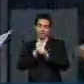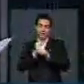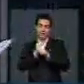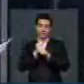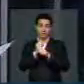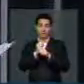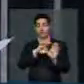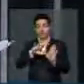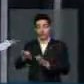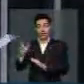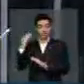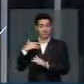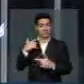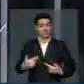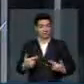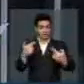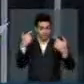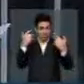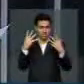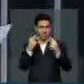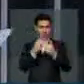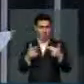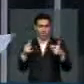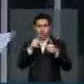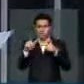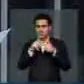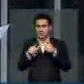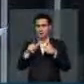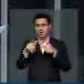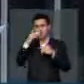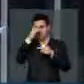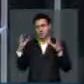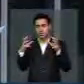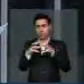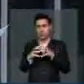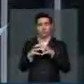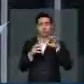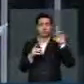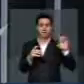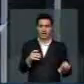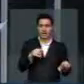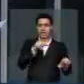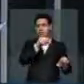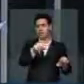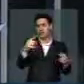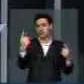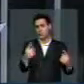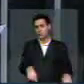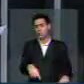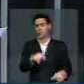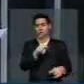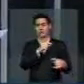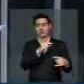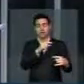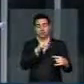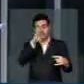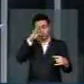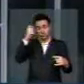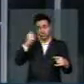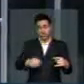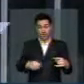anos de chumbo muitas tertúlias dos militantes de esquerda contestadores e combatentes do regime militar